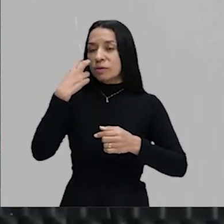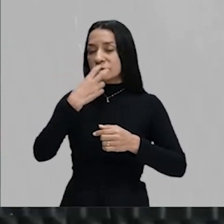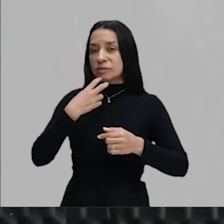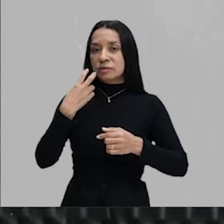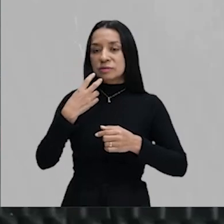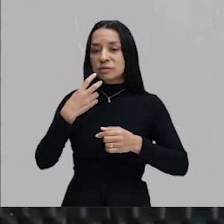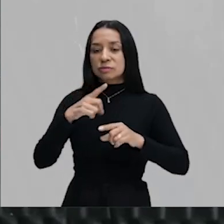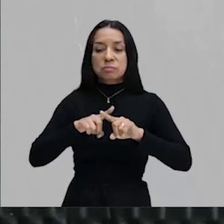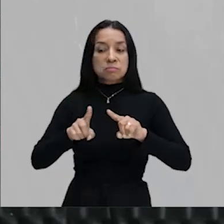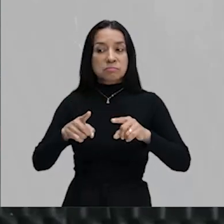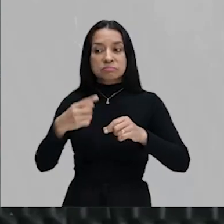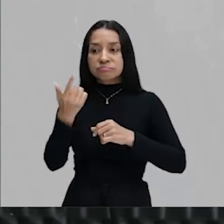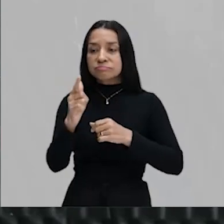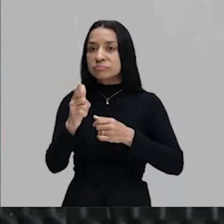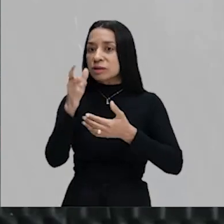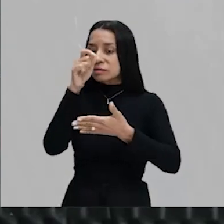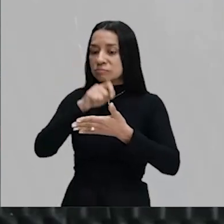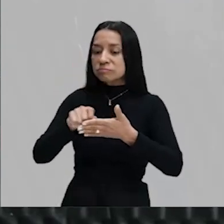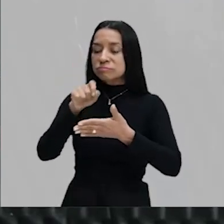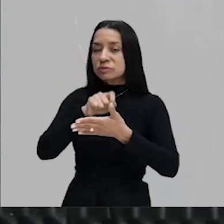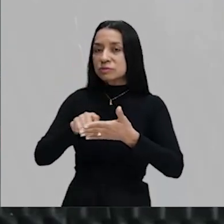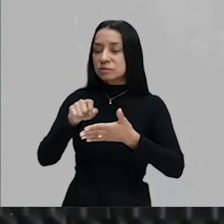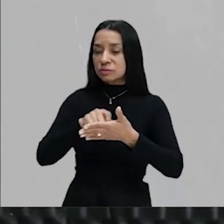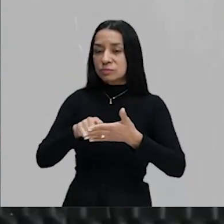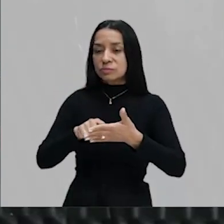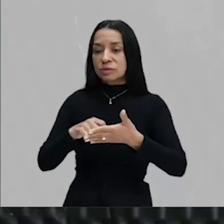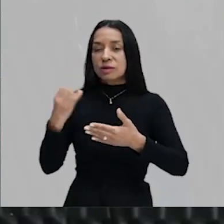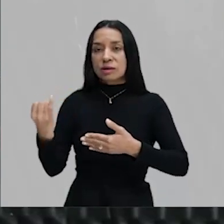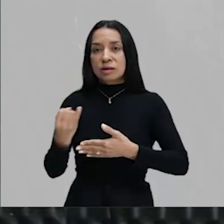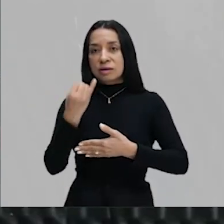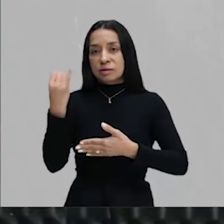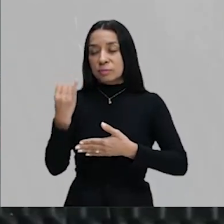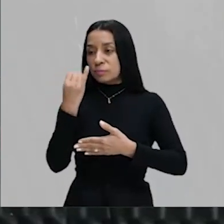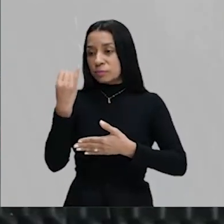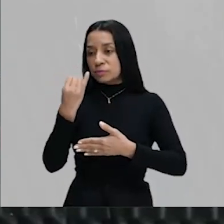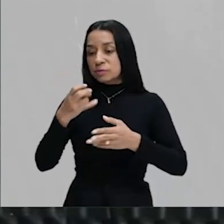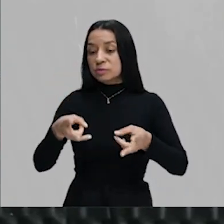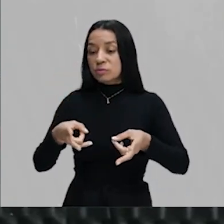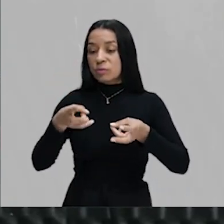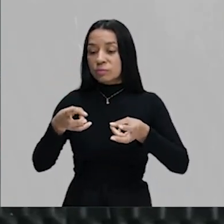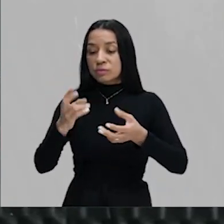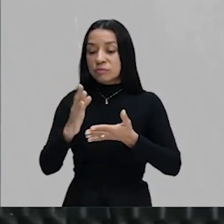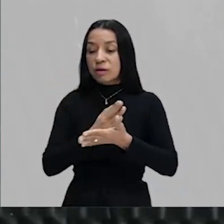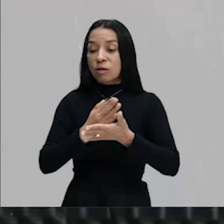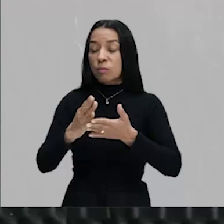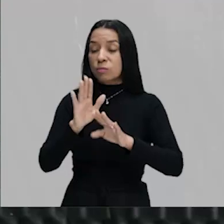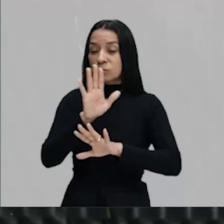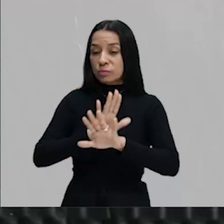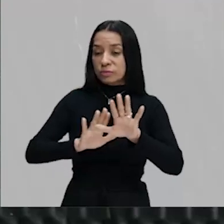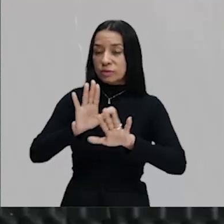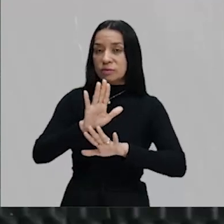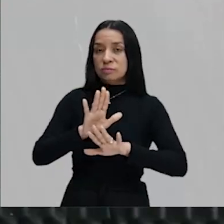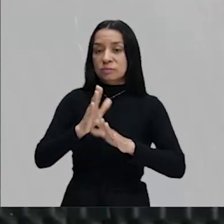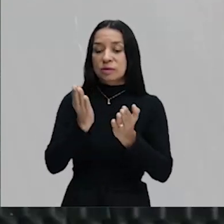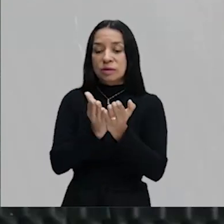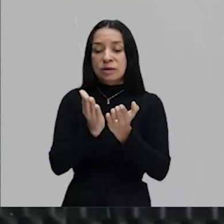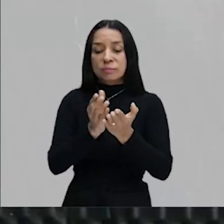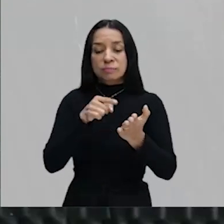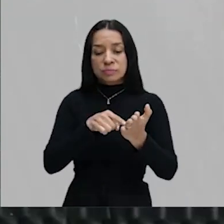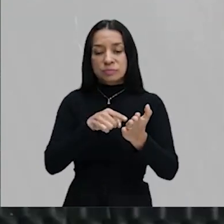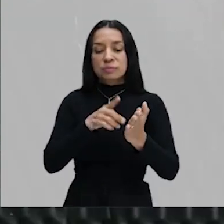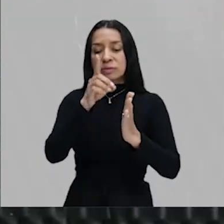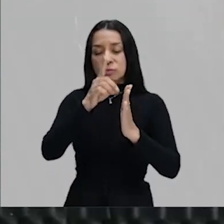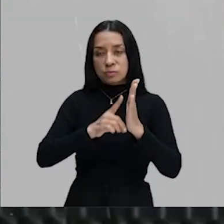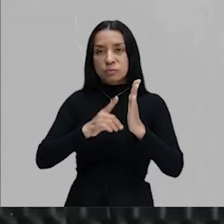isso que é importante observar algumas ressalvas. Os historiadores, evidentemente, fazem isso. A Bíblia, ela é um